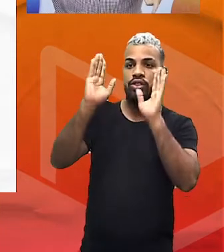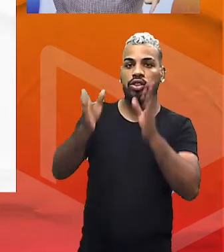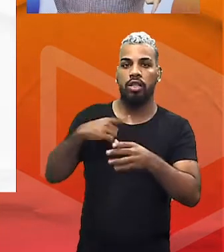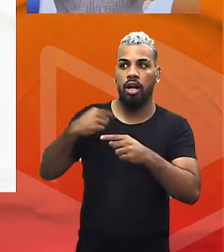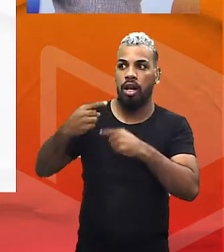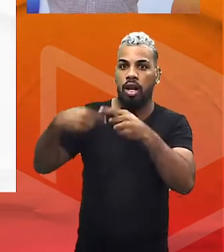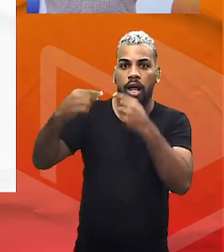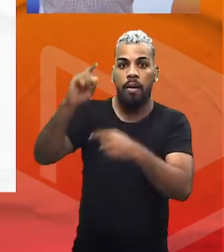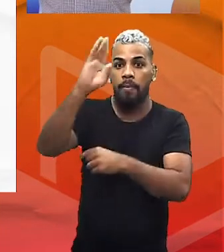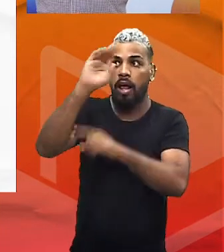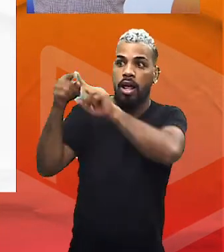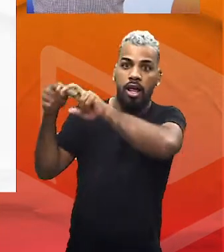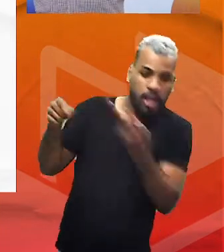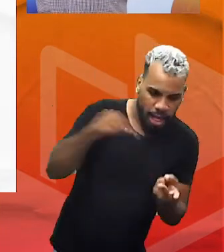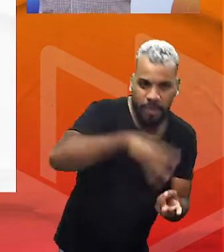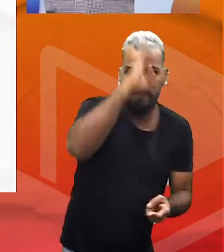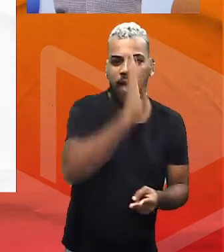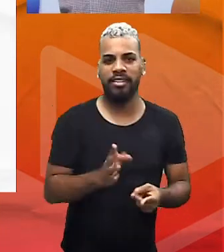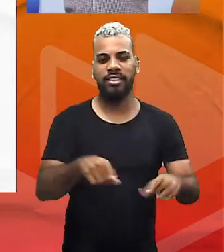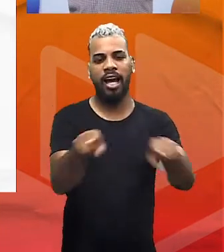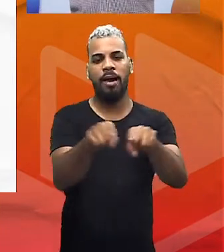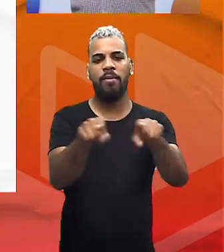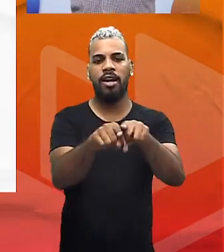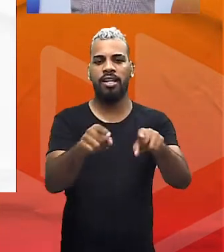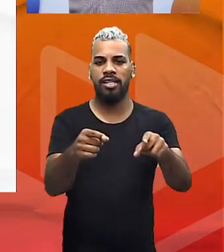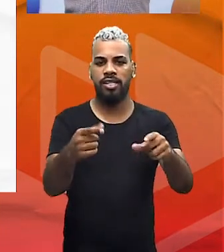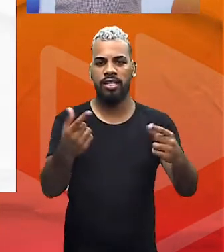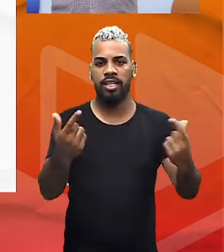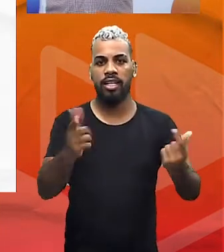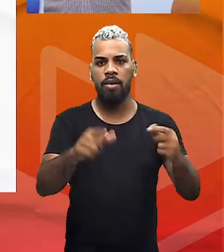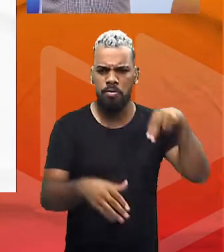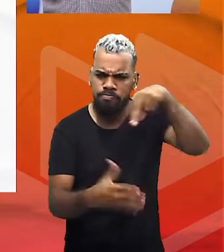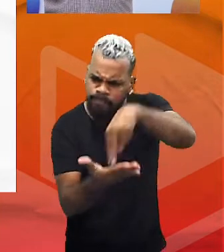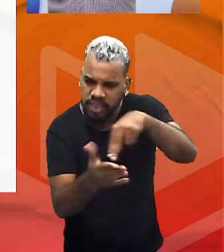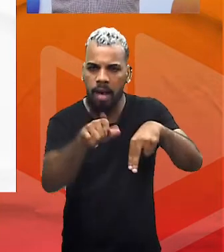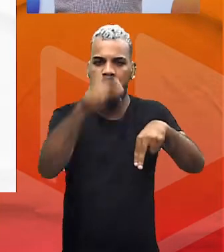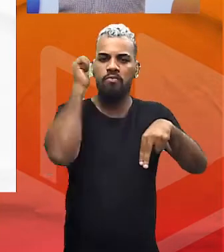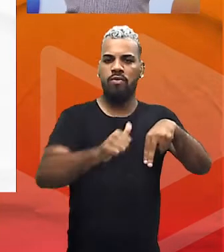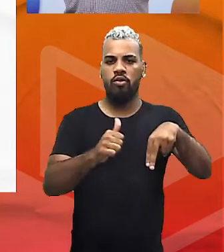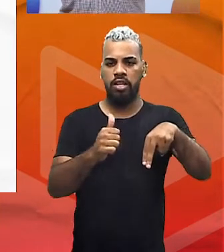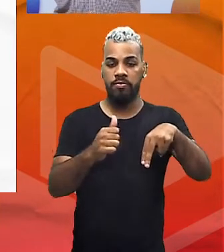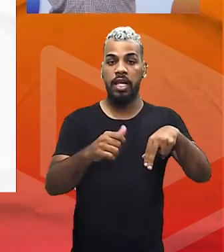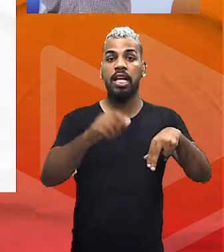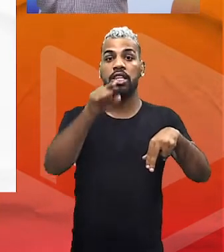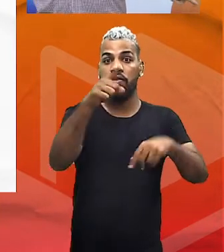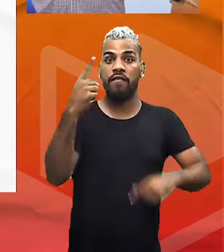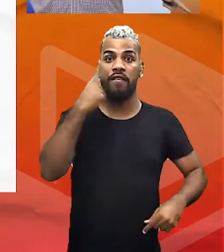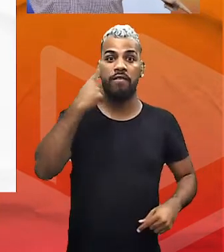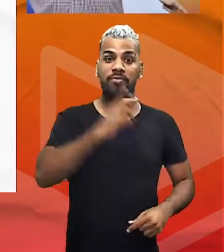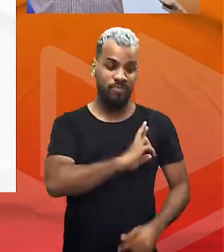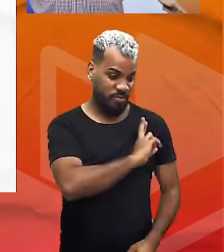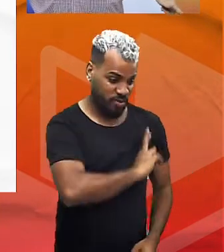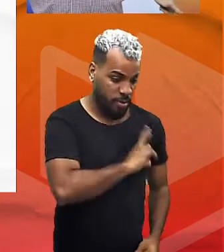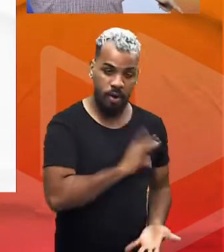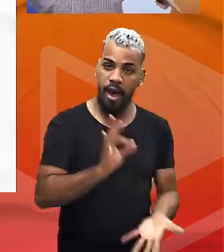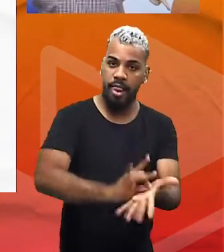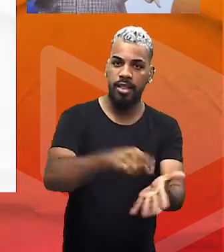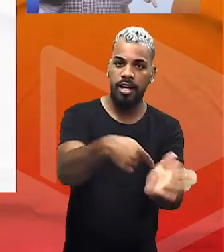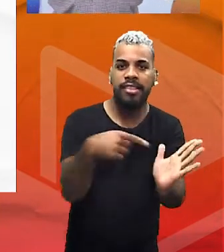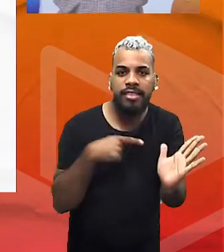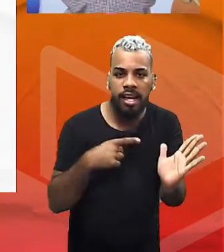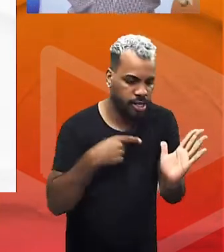reverberando no Brasil um comportamento mais de protagonismo feminino. E aí você vai ver nos romances realistas isso,